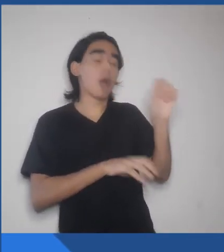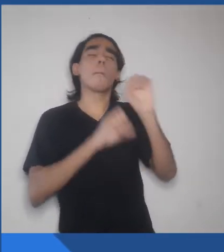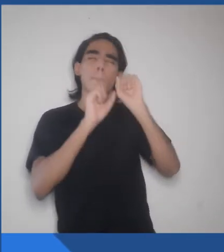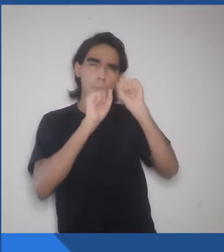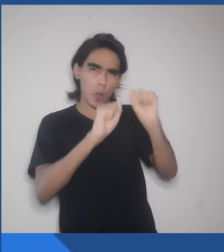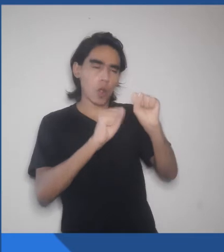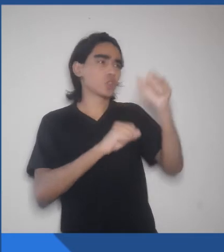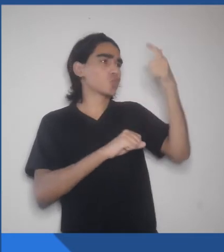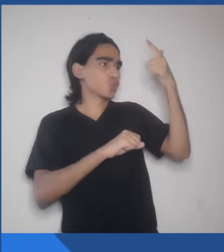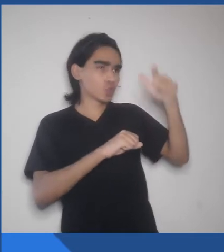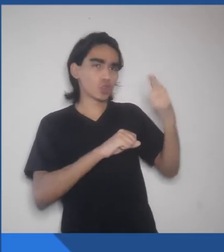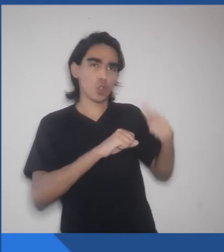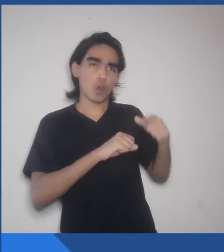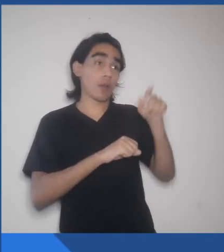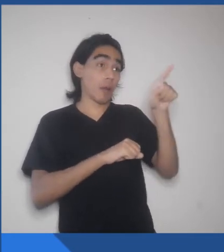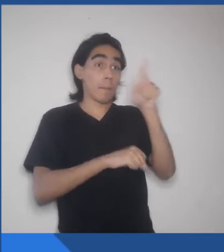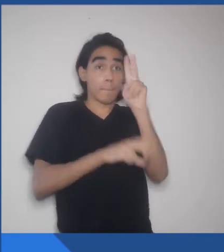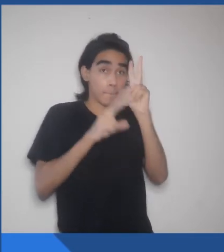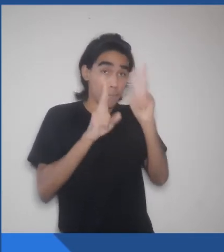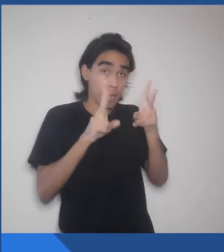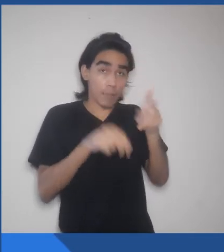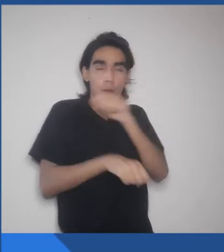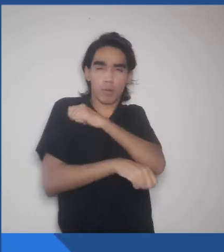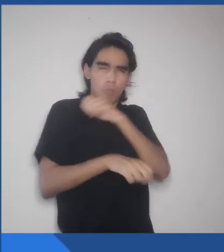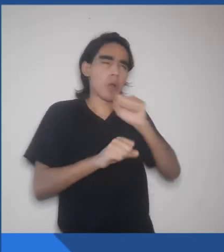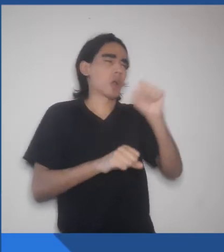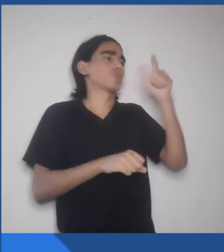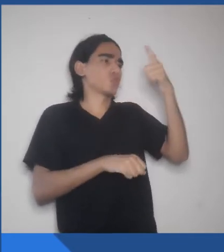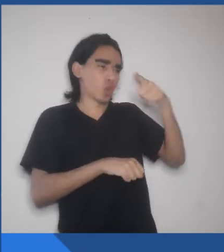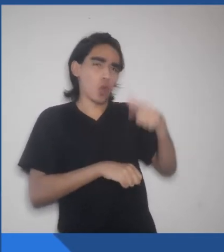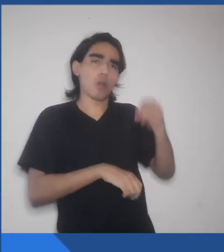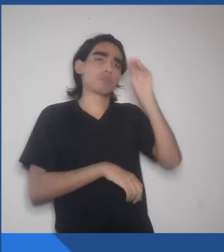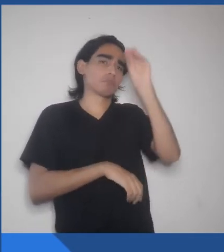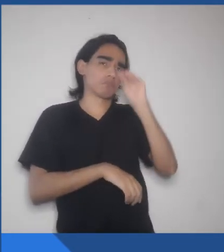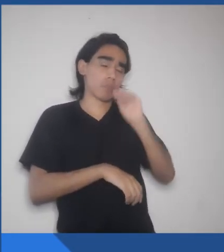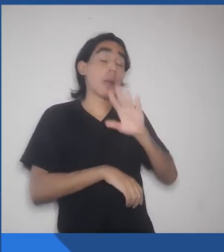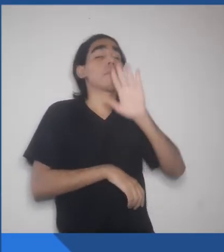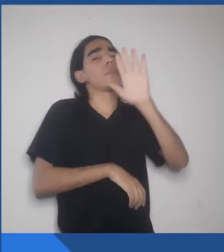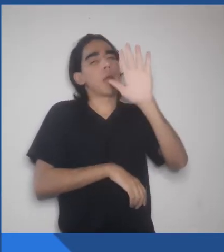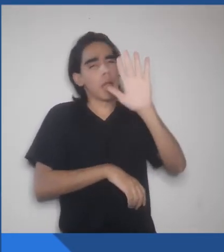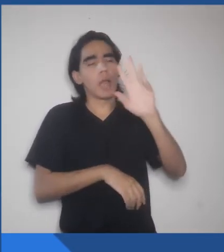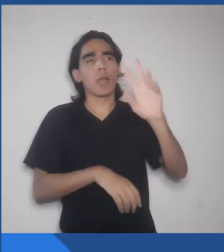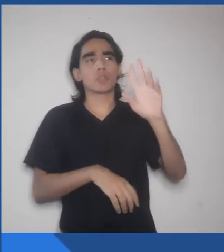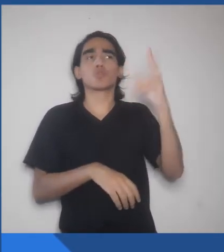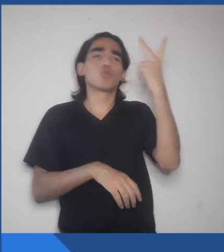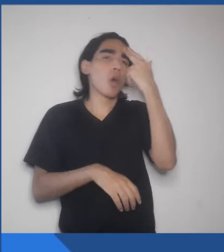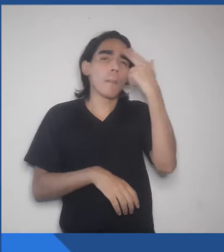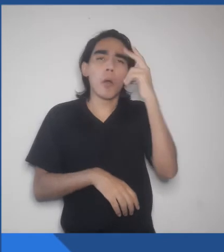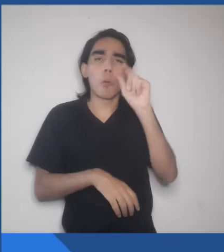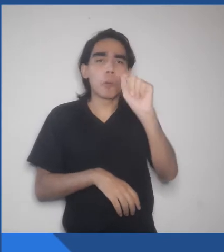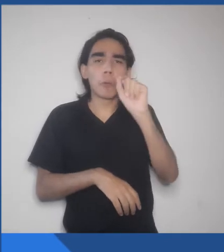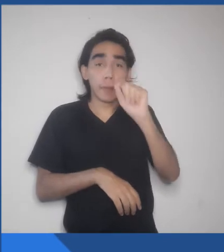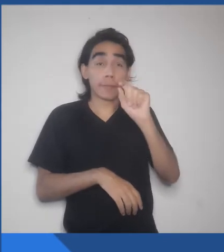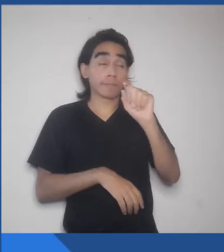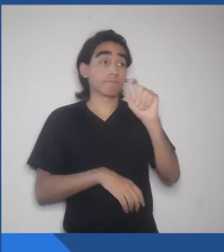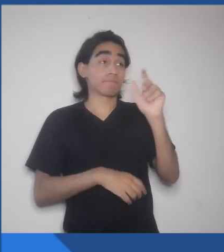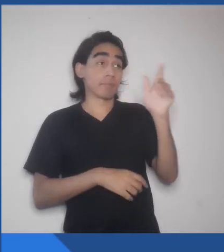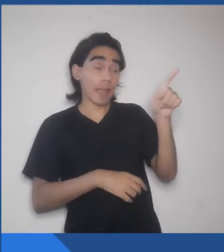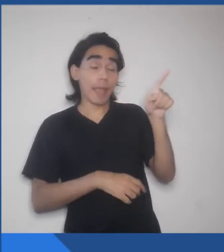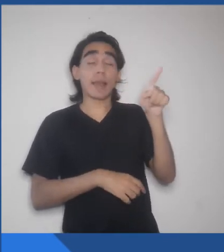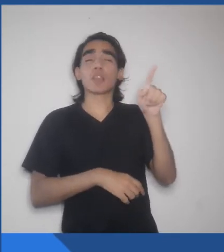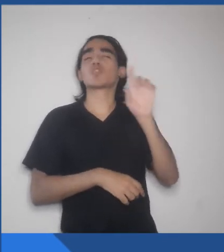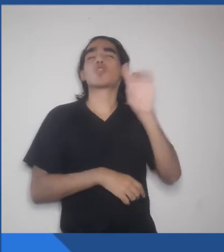você pode colocar o mesmo estudante em diversos grupos, não tem problema. Mas a situação mais corriqueira é que você atribua